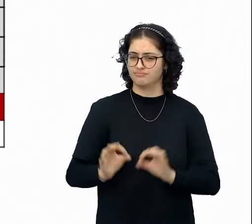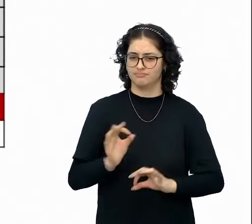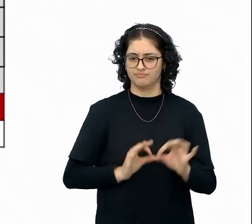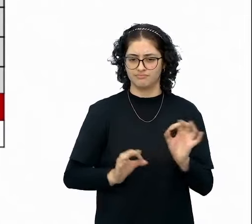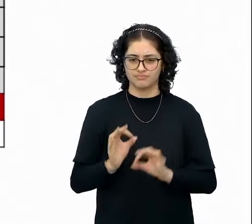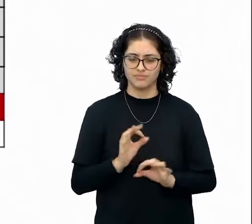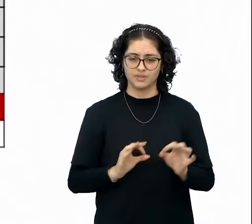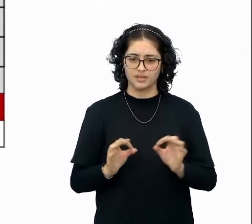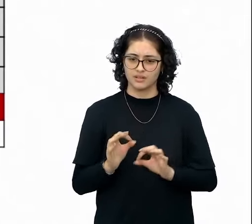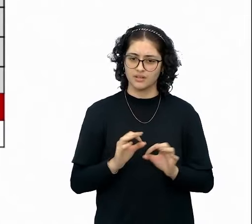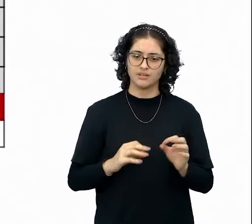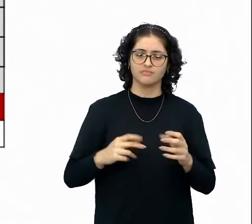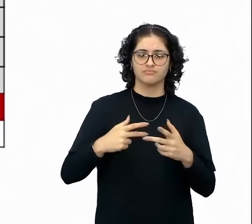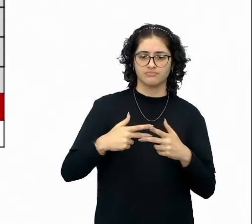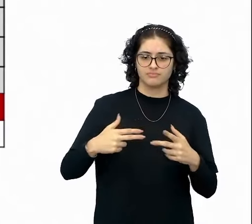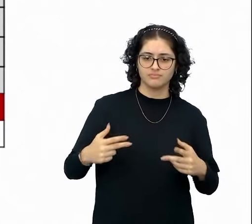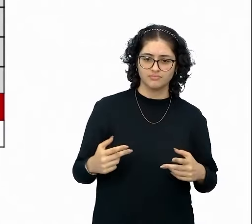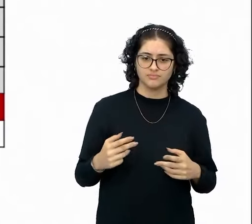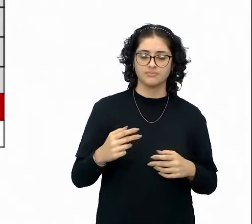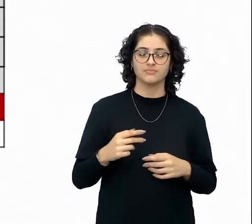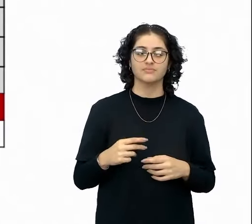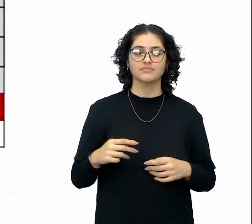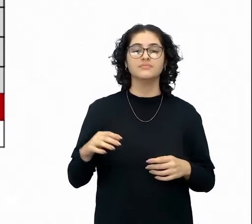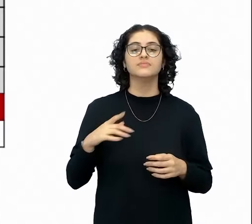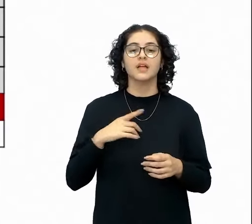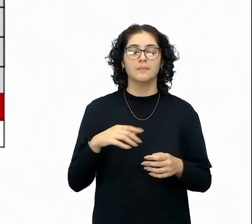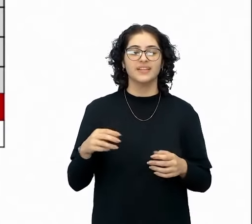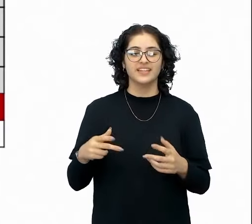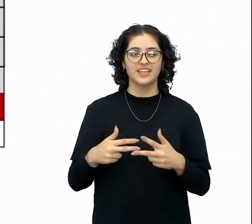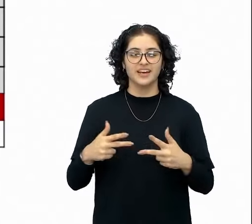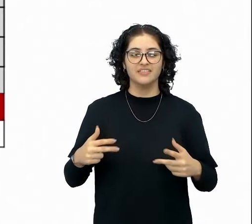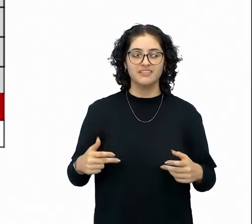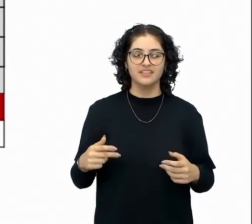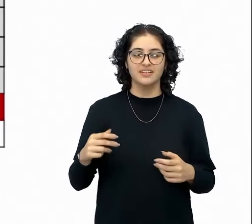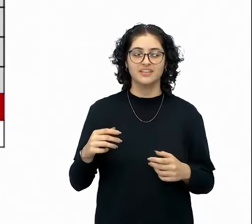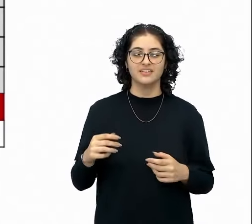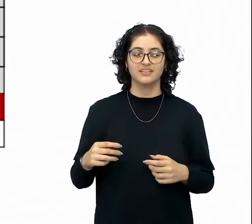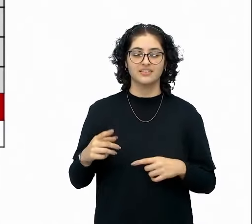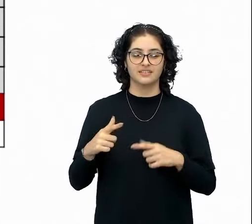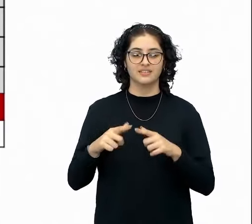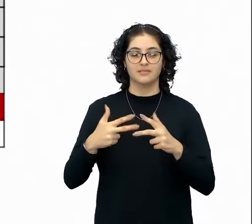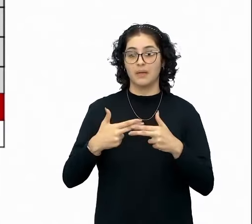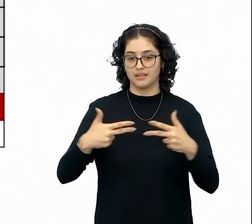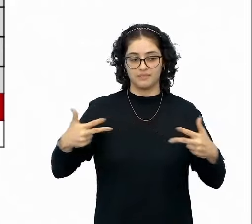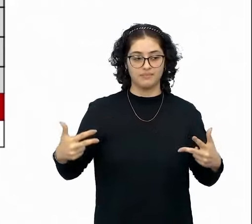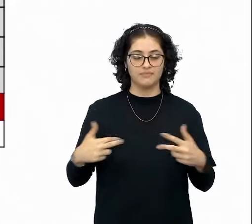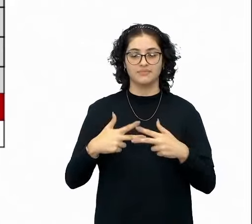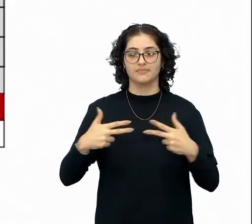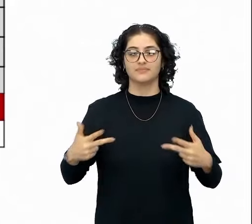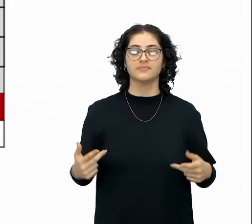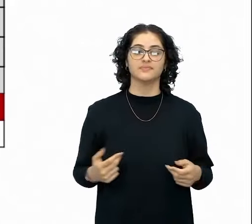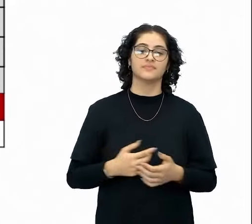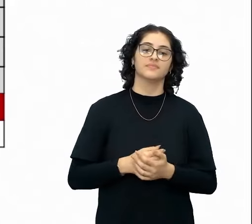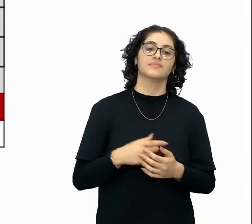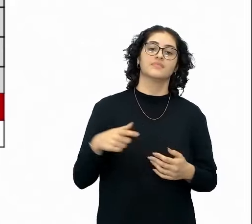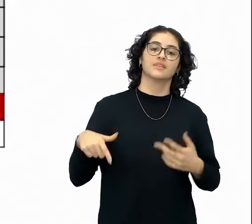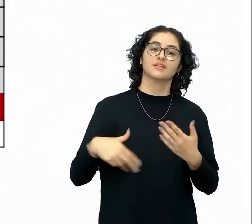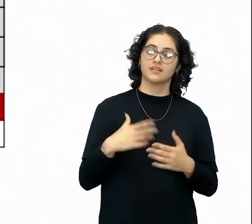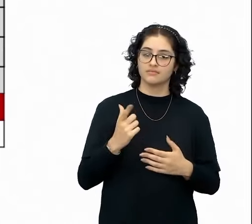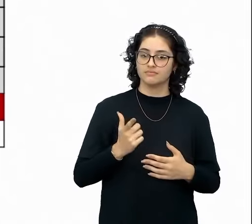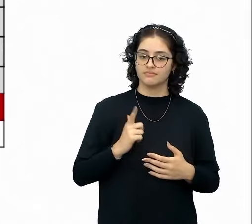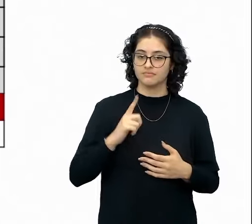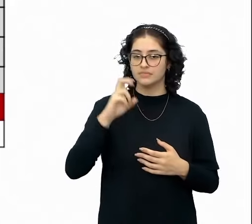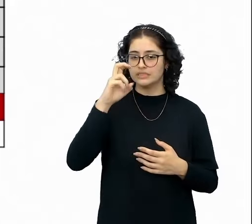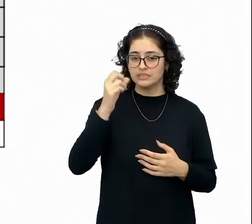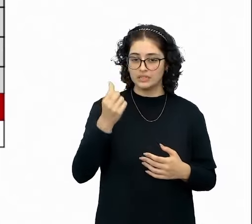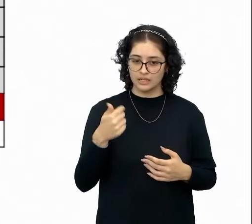do material de vocês. Então, nesta última aqui do bimestre, nós vamos fazer uma retomada da ESA 5,